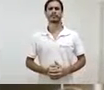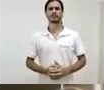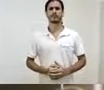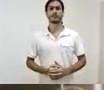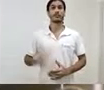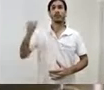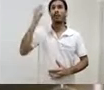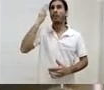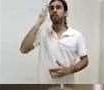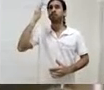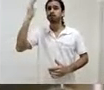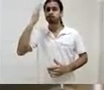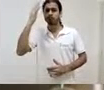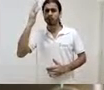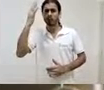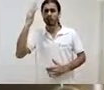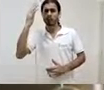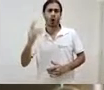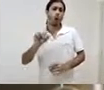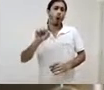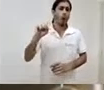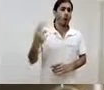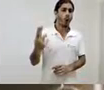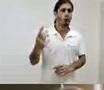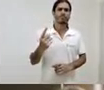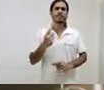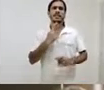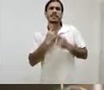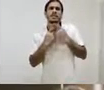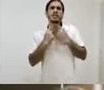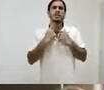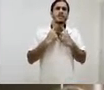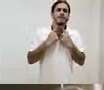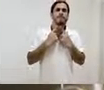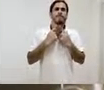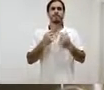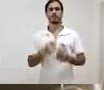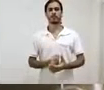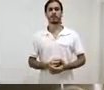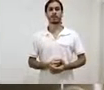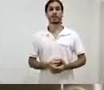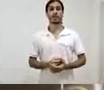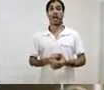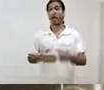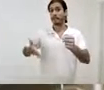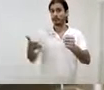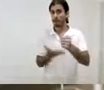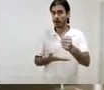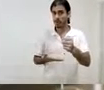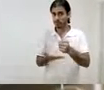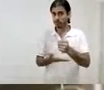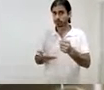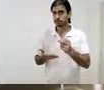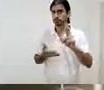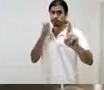racionalidade ou intencionalidade, a busca de uma intencionalidade baseada numa referência